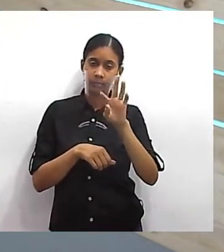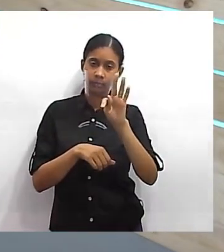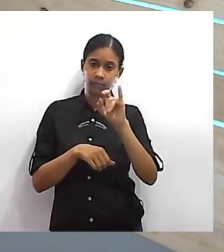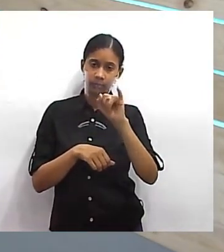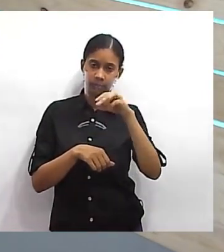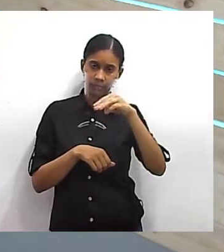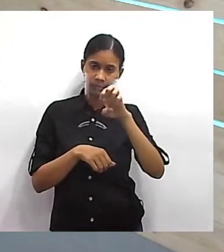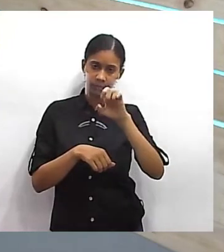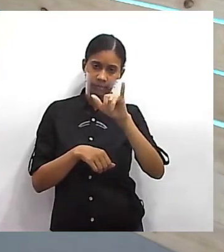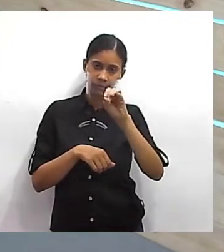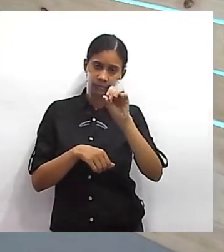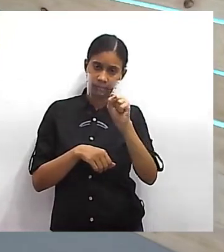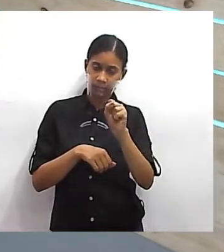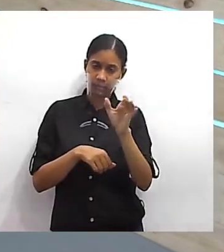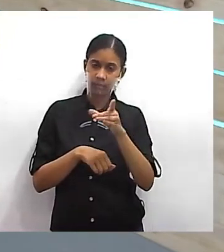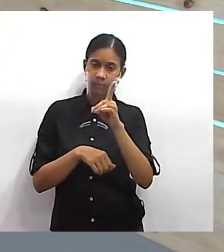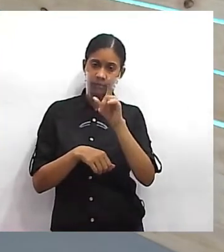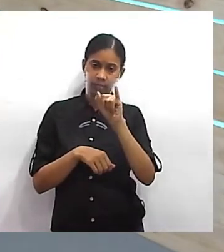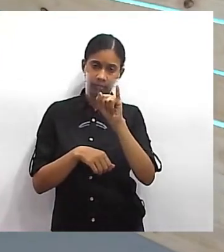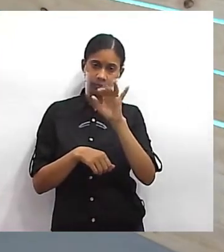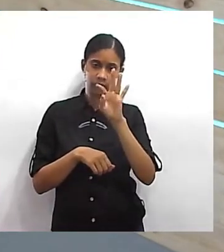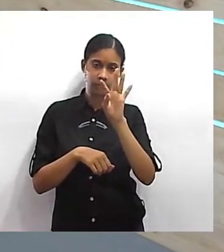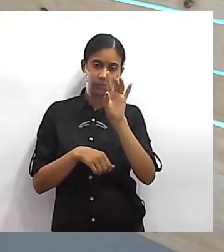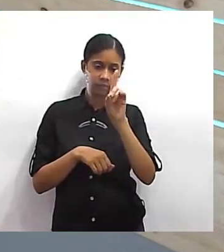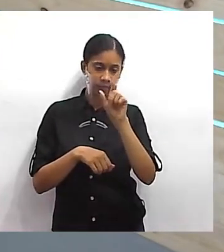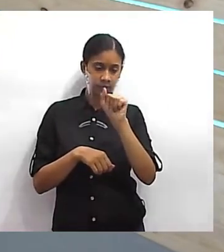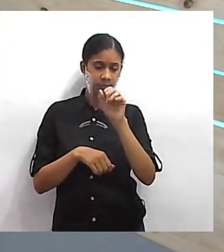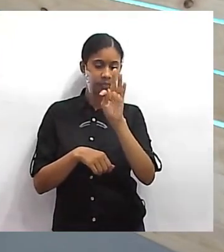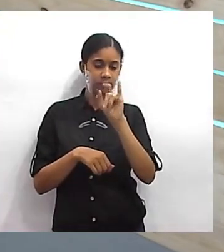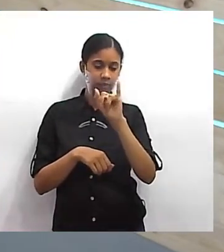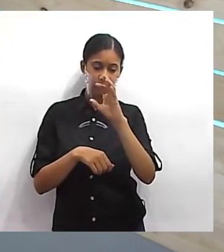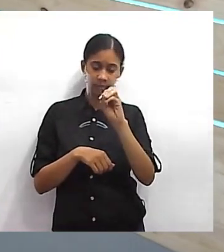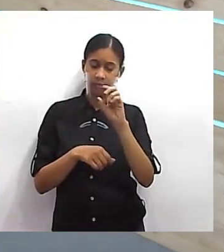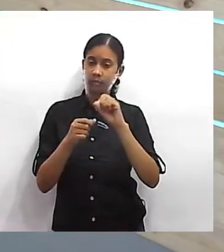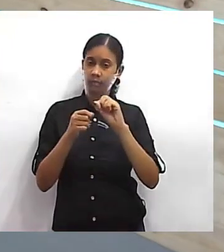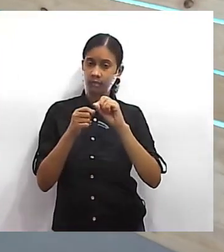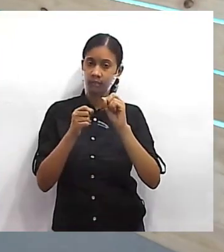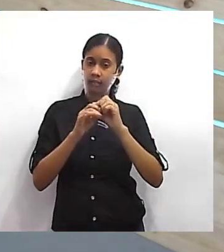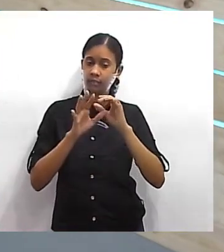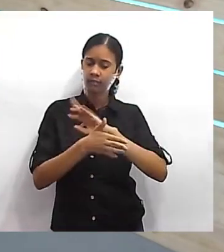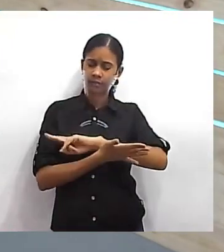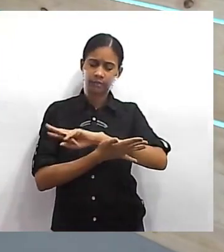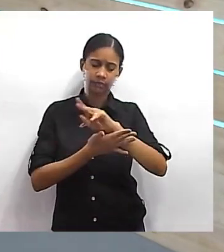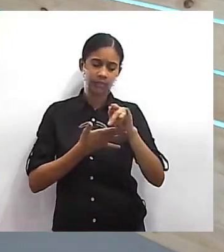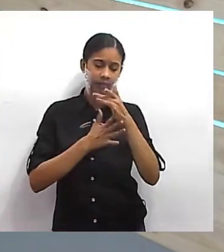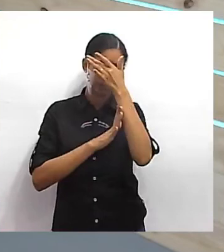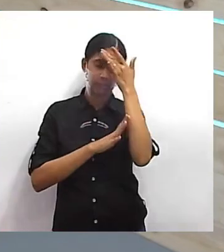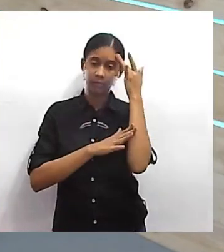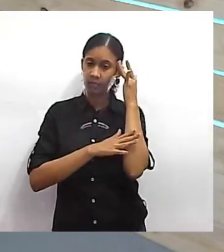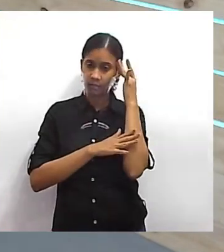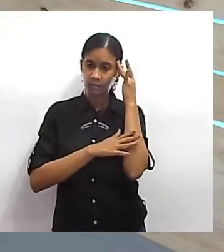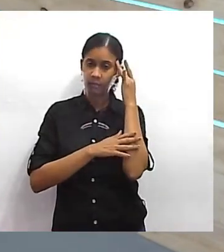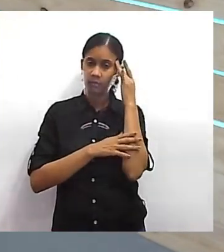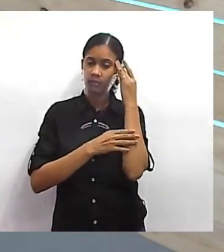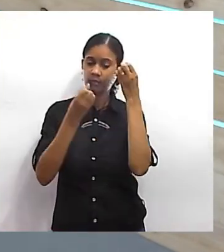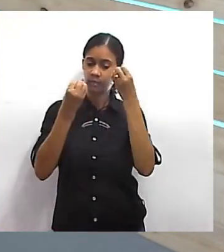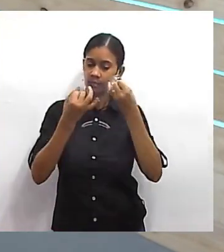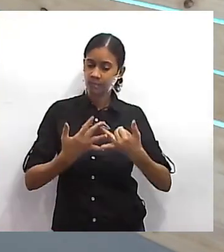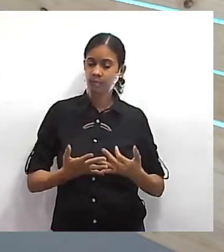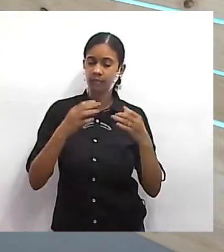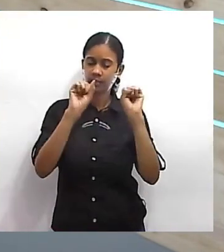curso formado por profissionais de vários segmentos, que tem essa pegada da discussão do